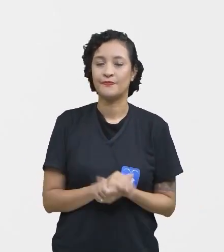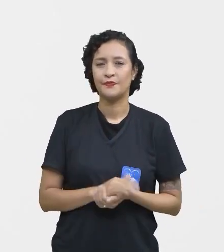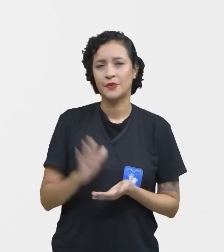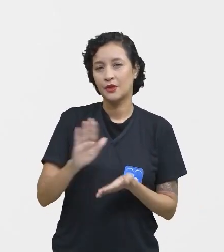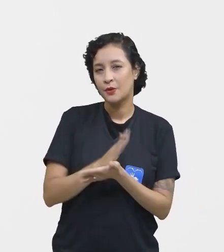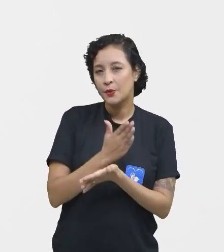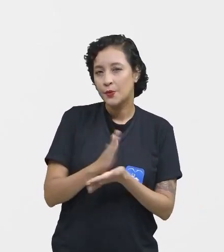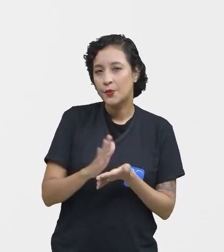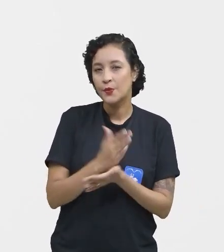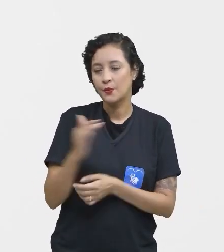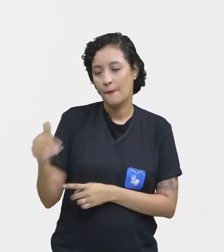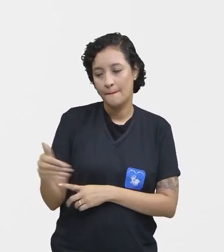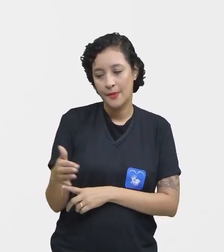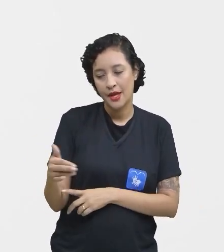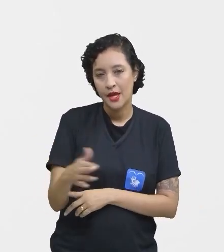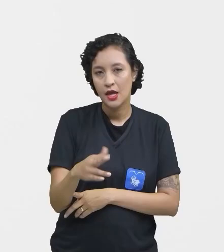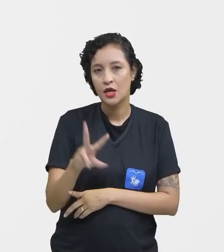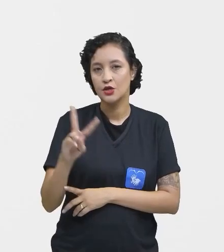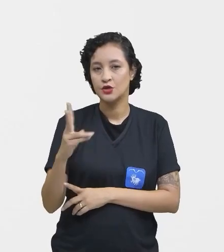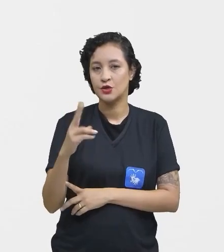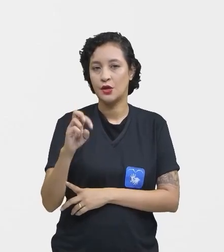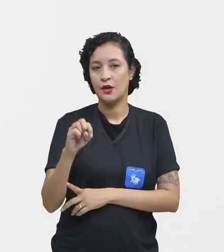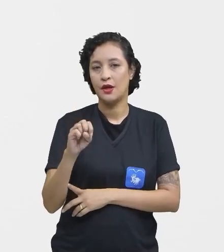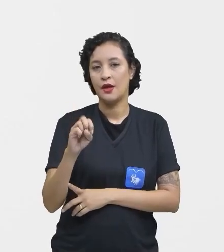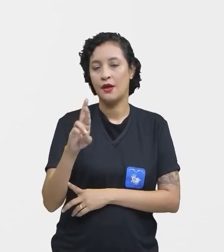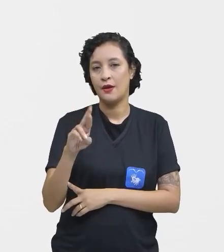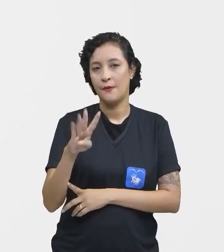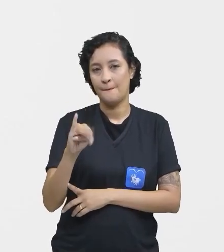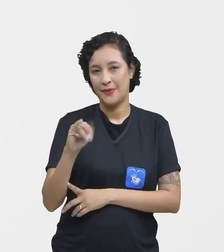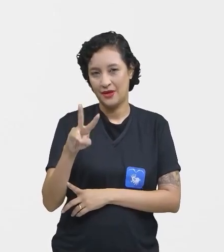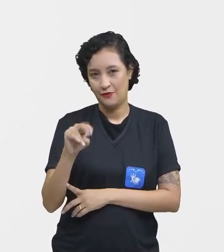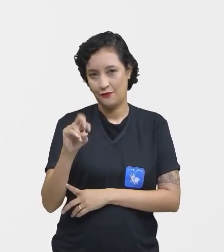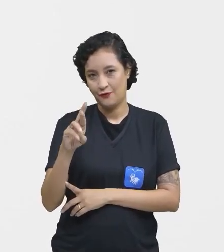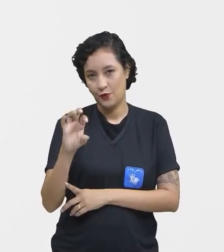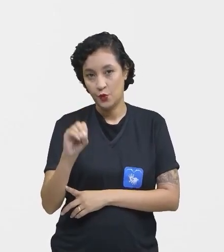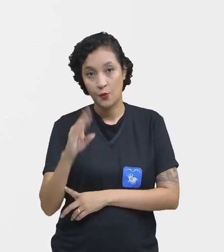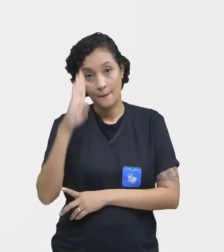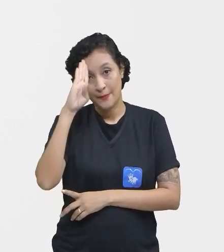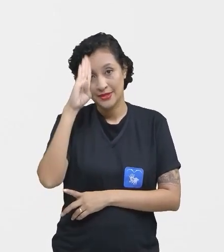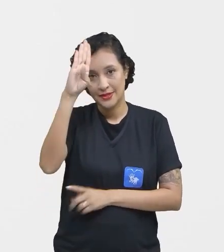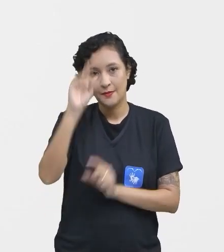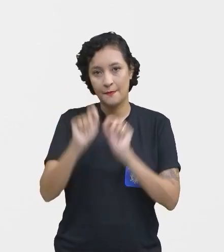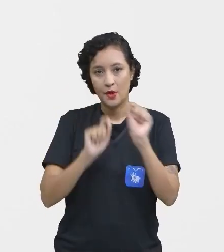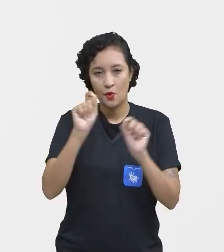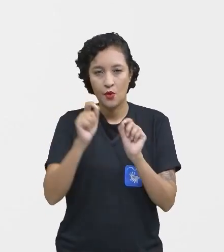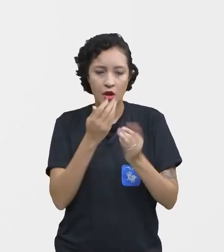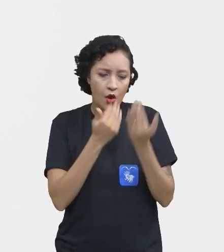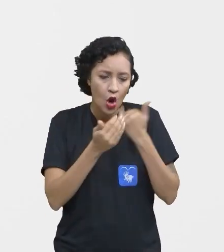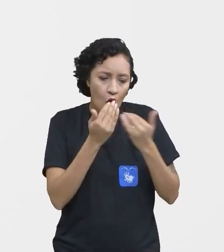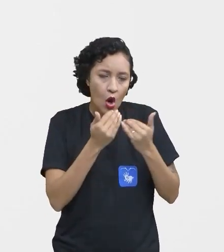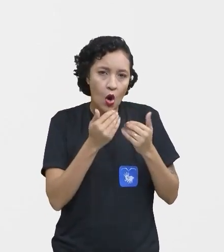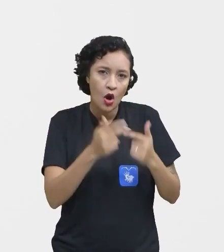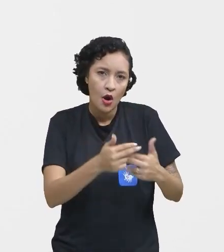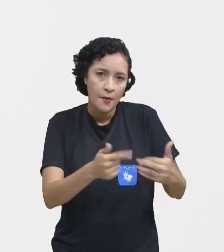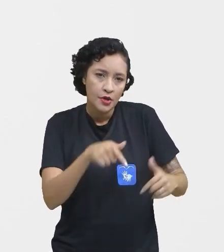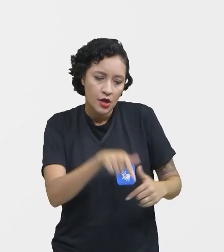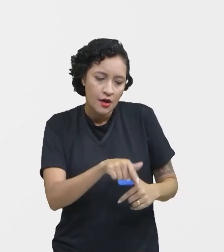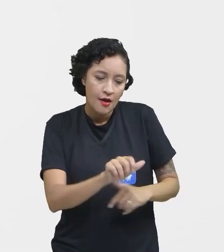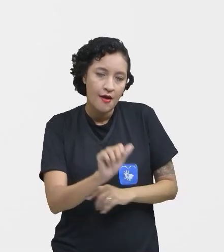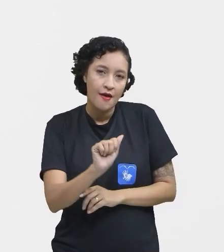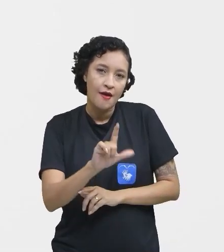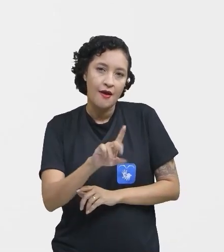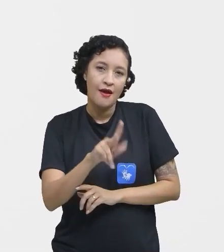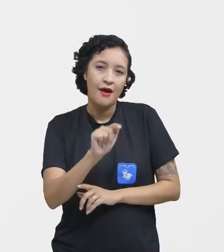são herbívoros, ou seja, se alimentam principalmente das algas existentes no ambiente marítimo.